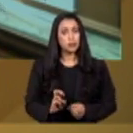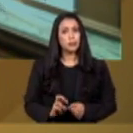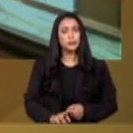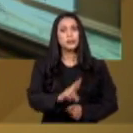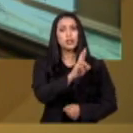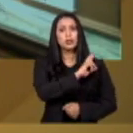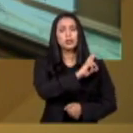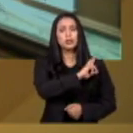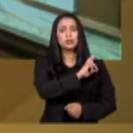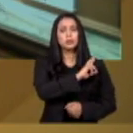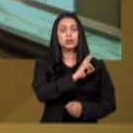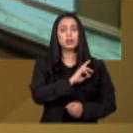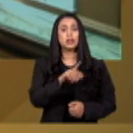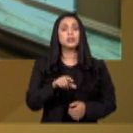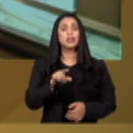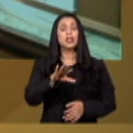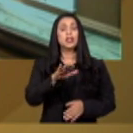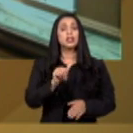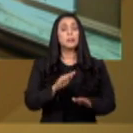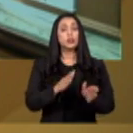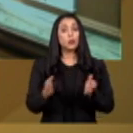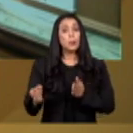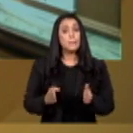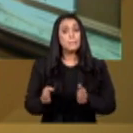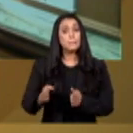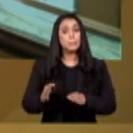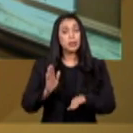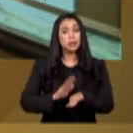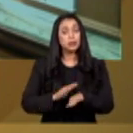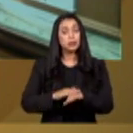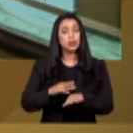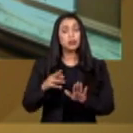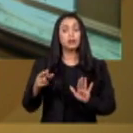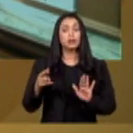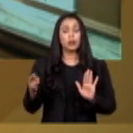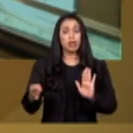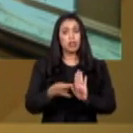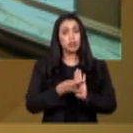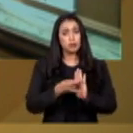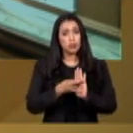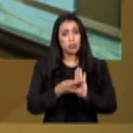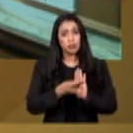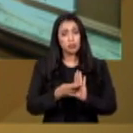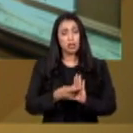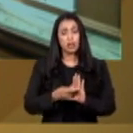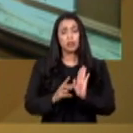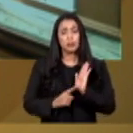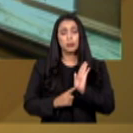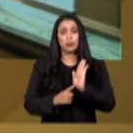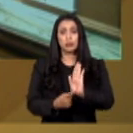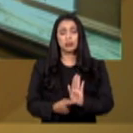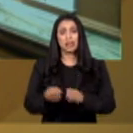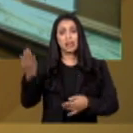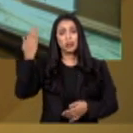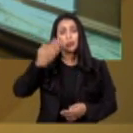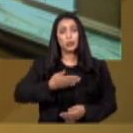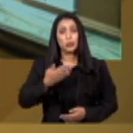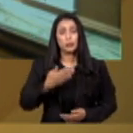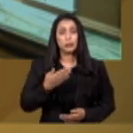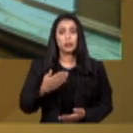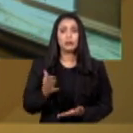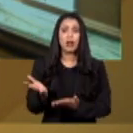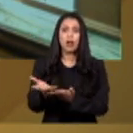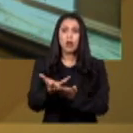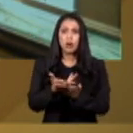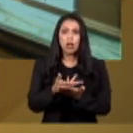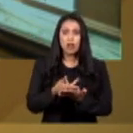responsável será notificado para no prazo estabelecido no regimento interno o provão